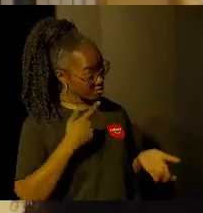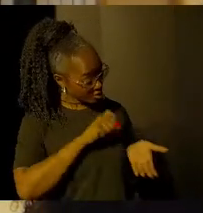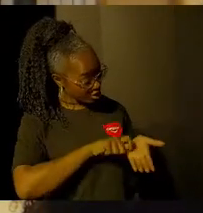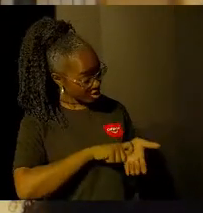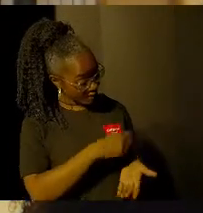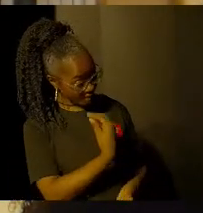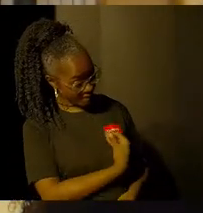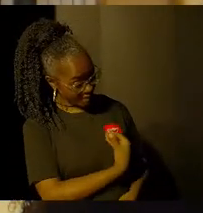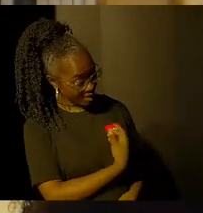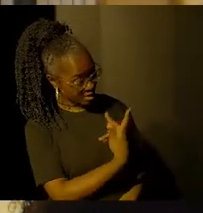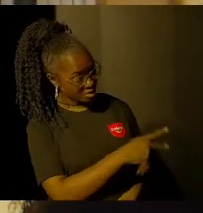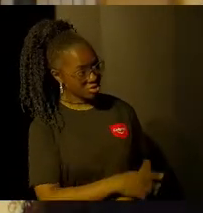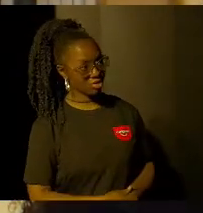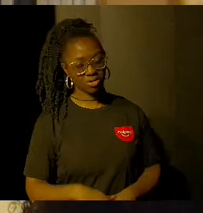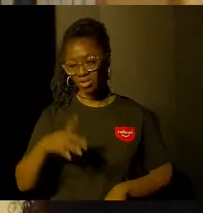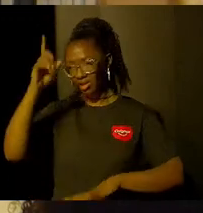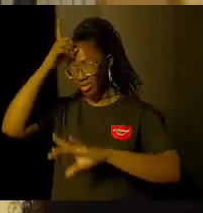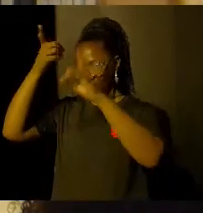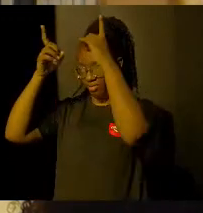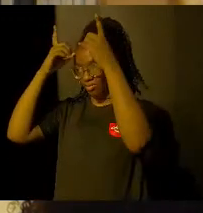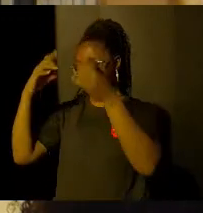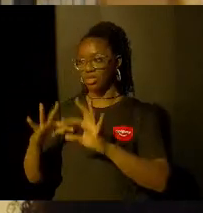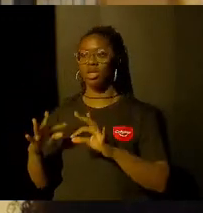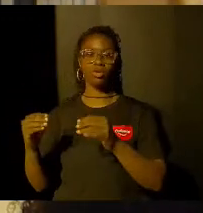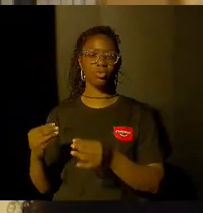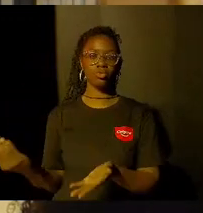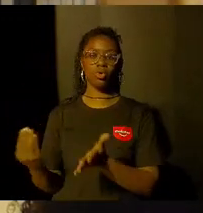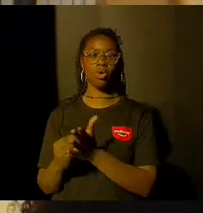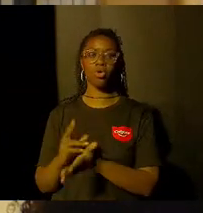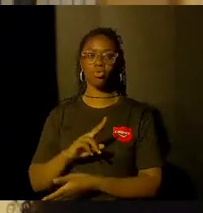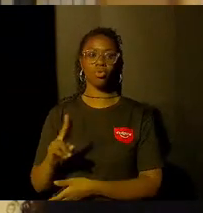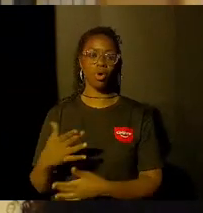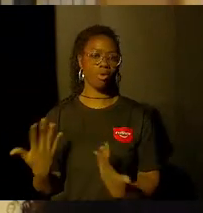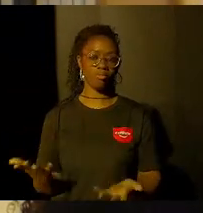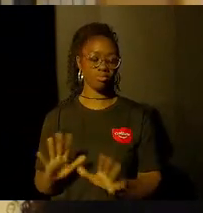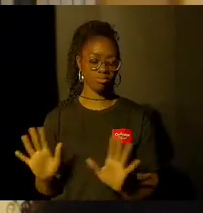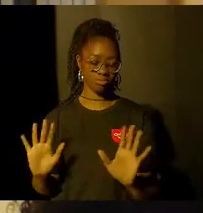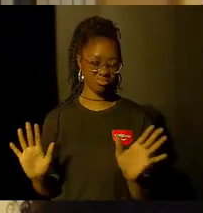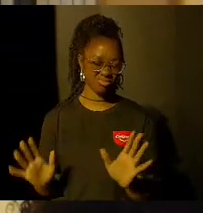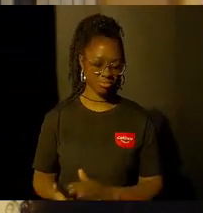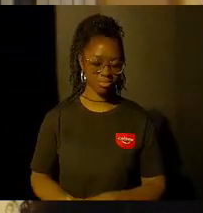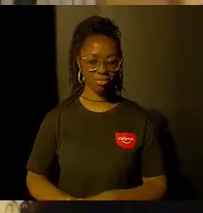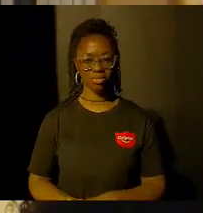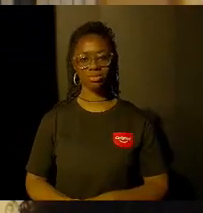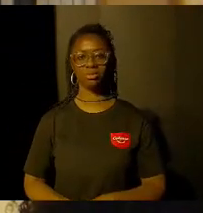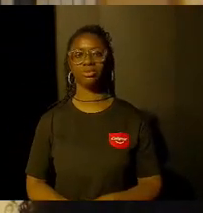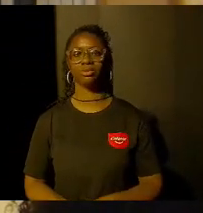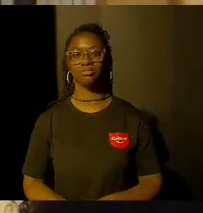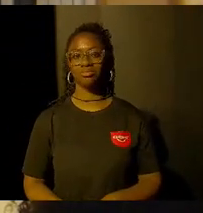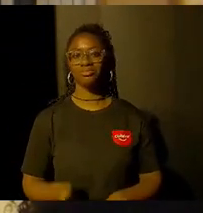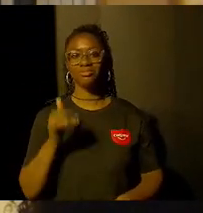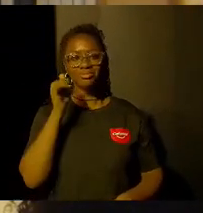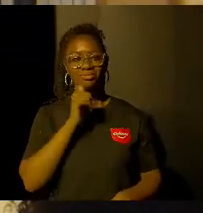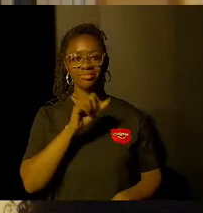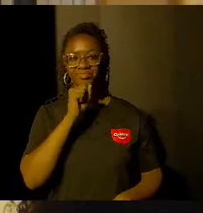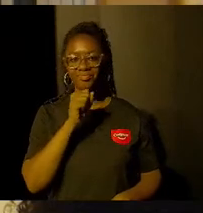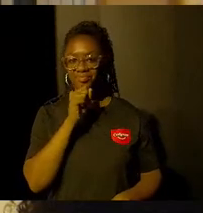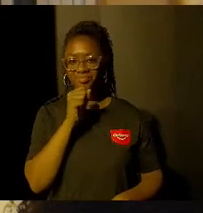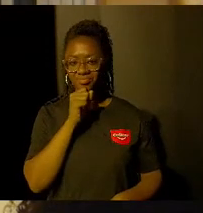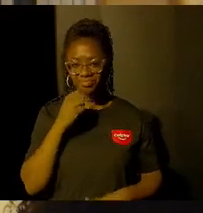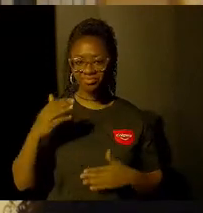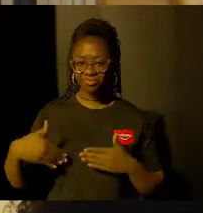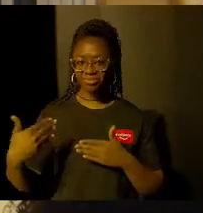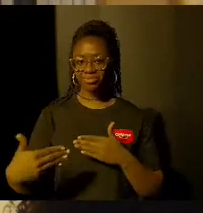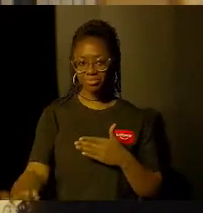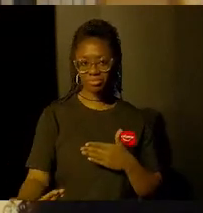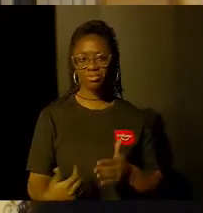vida ela falava não inventa tudo e só bota o meu nome e a minha vó ela passou por muita coisa minha